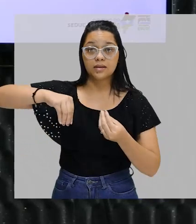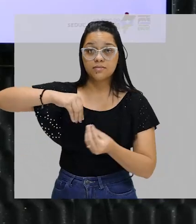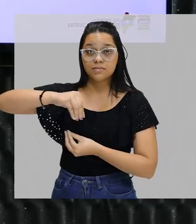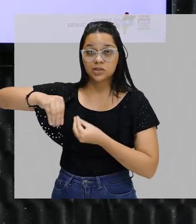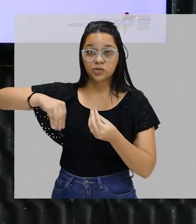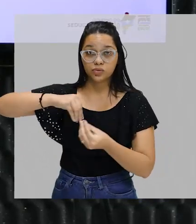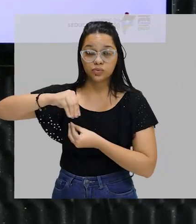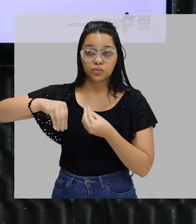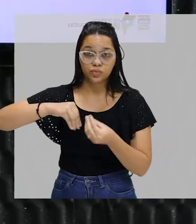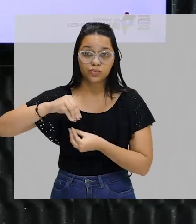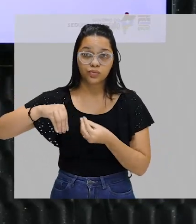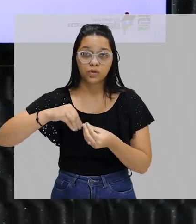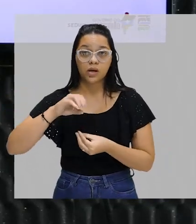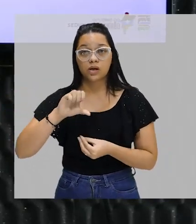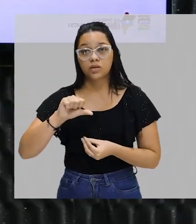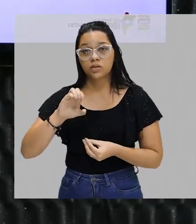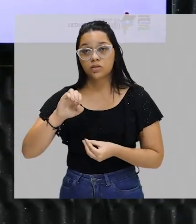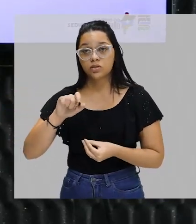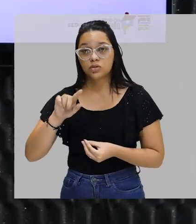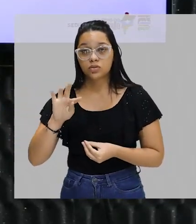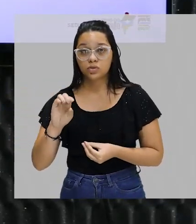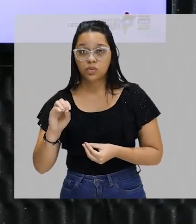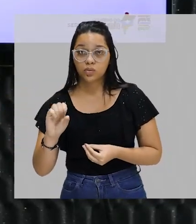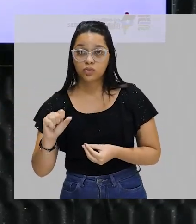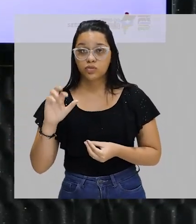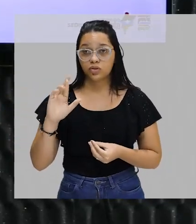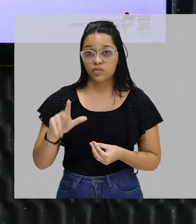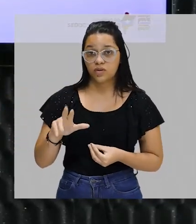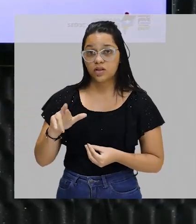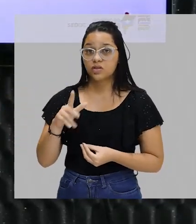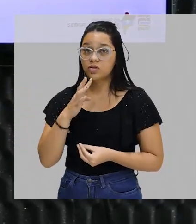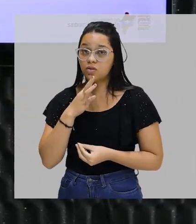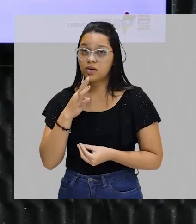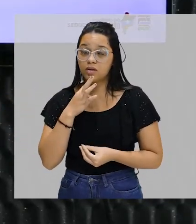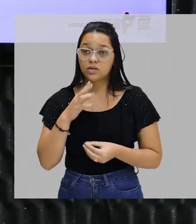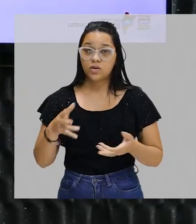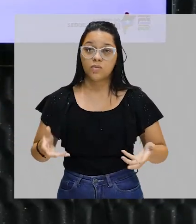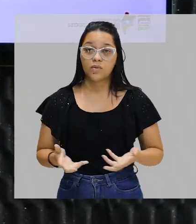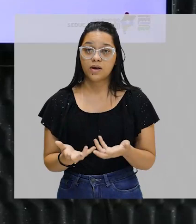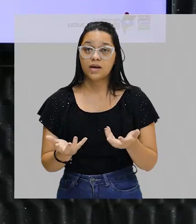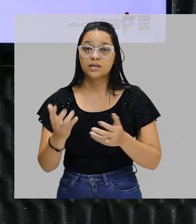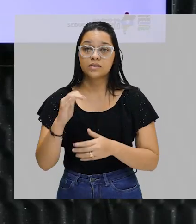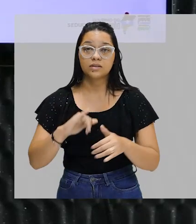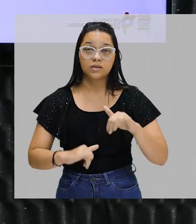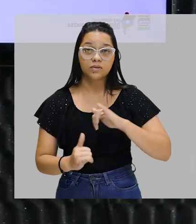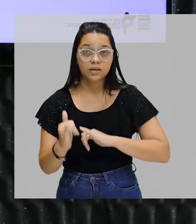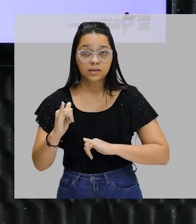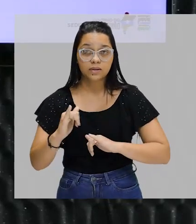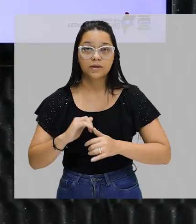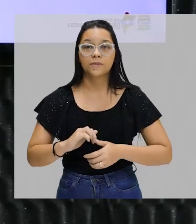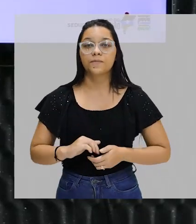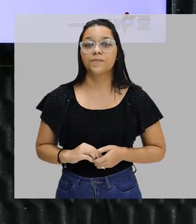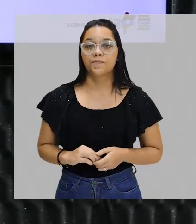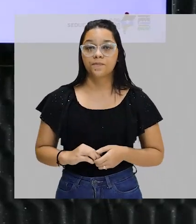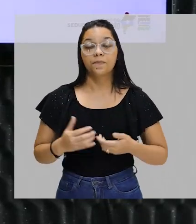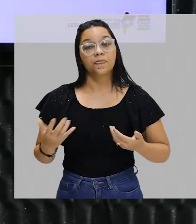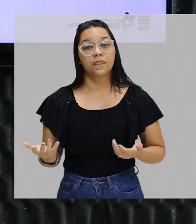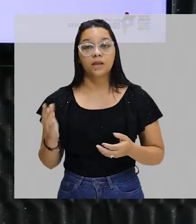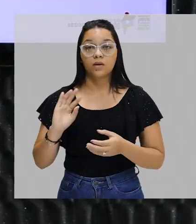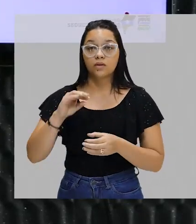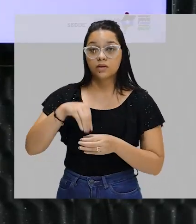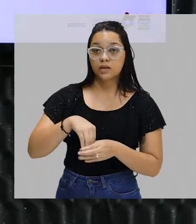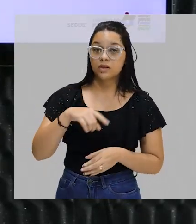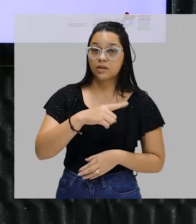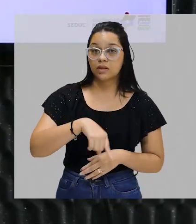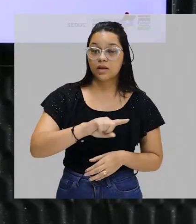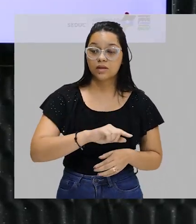de soluções de solutos diferentes que a gente conhece como reação química, certo? Dentro